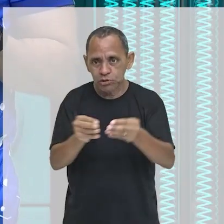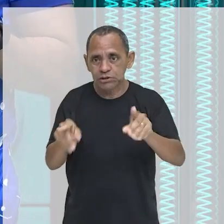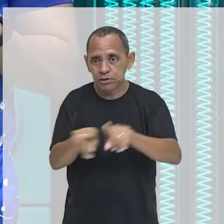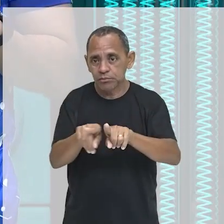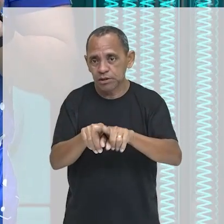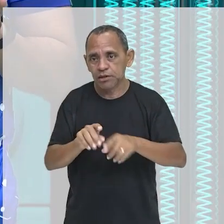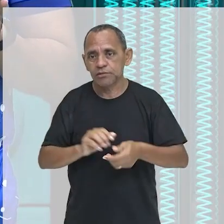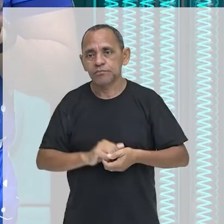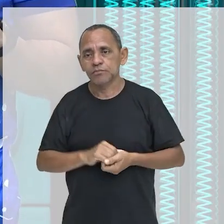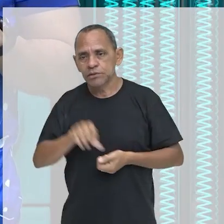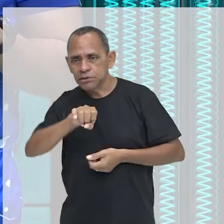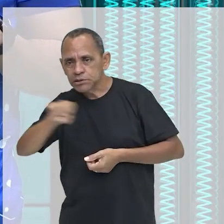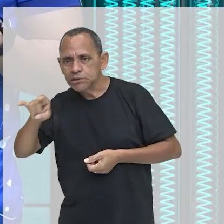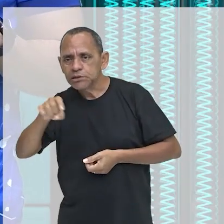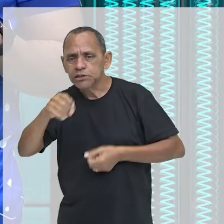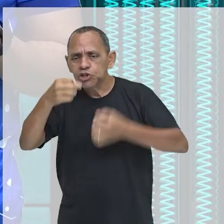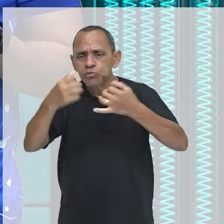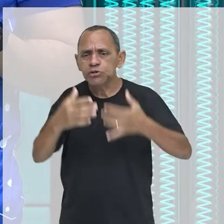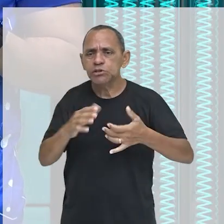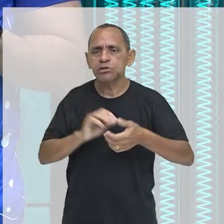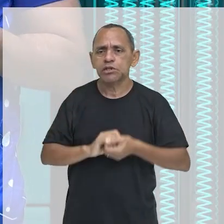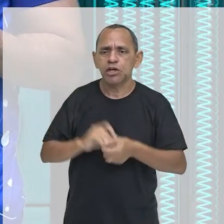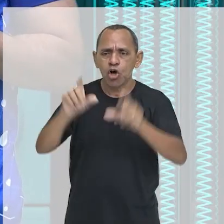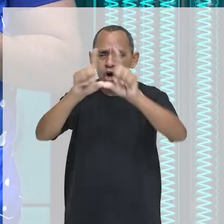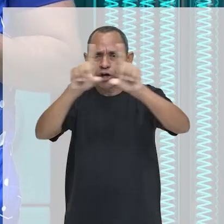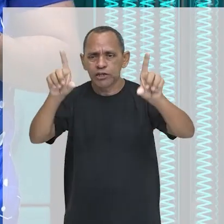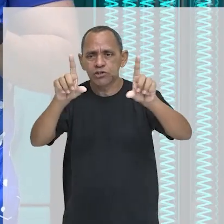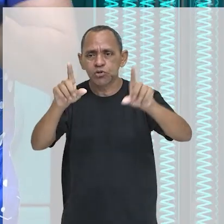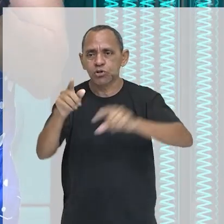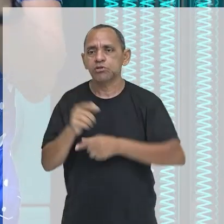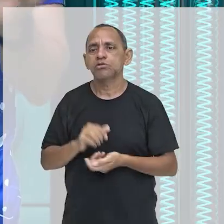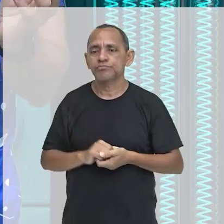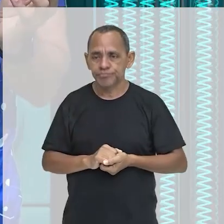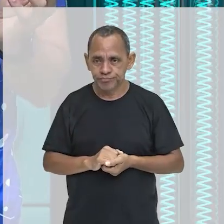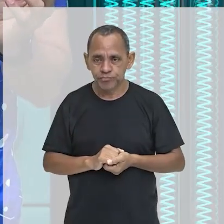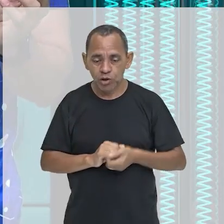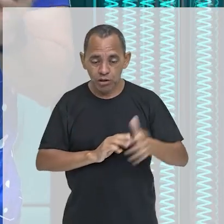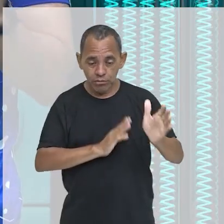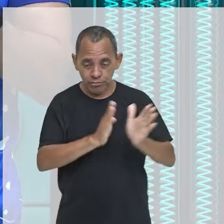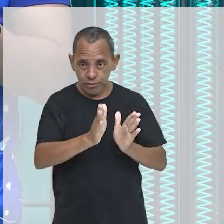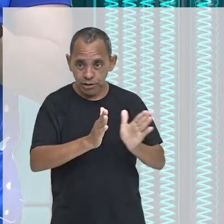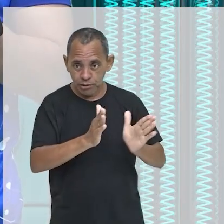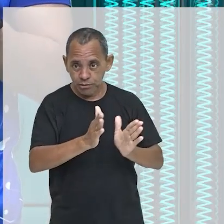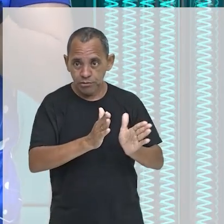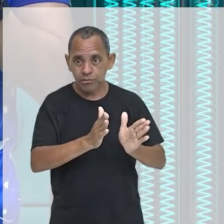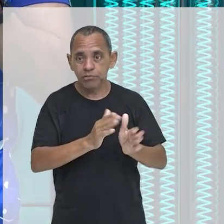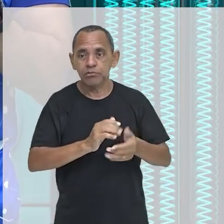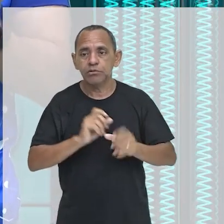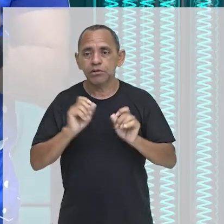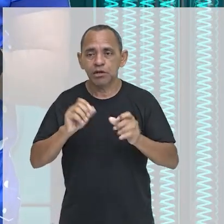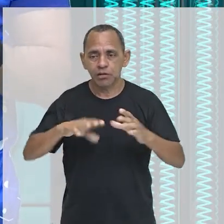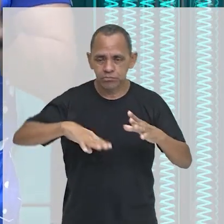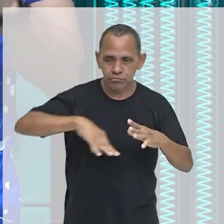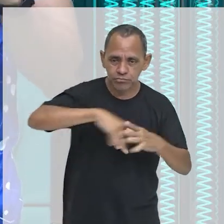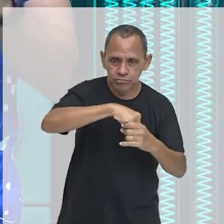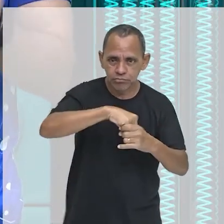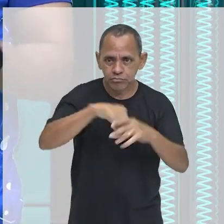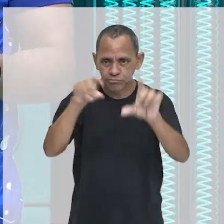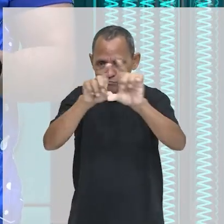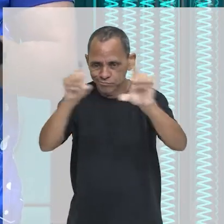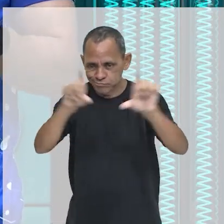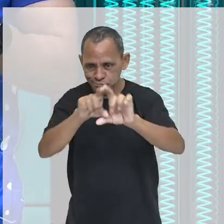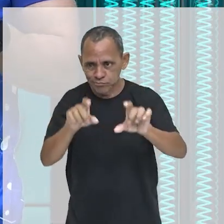de orações, eu não estou falando de orações isoladas, eu estou falando de um período. Período é um conjunto de orações que